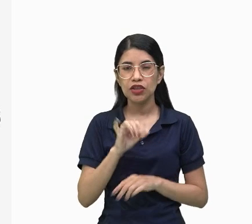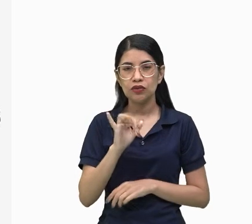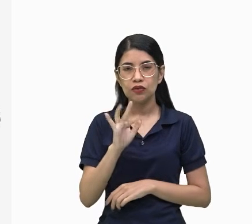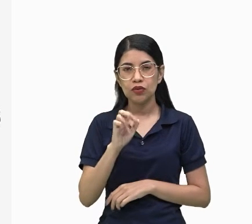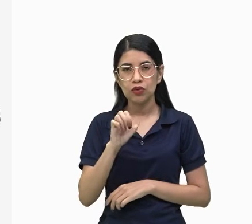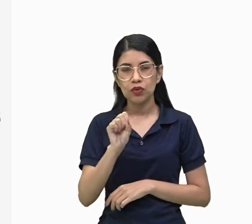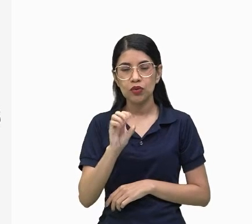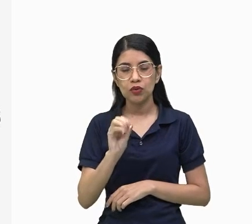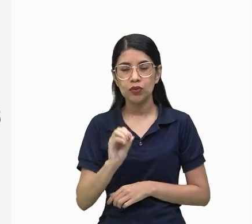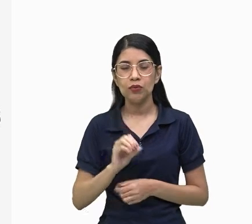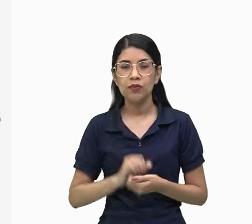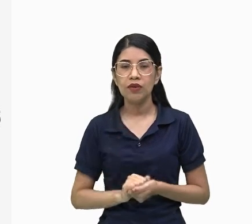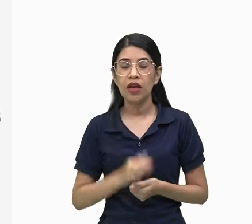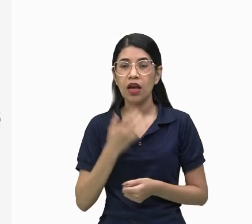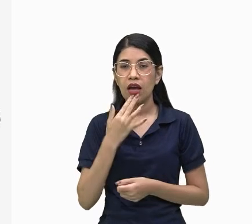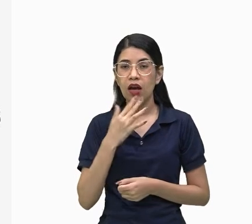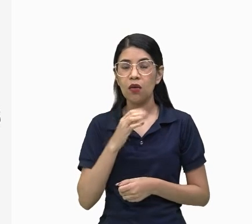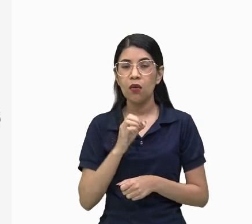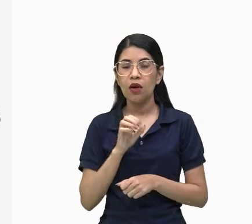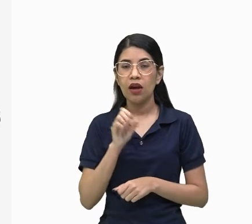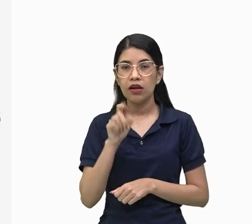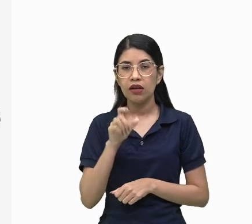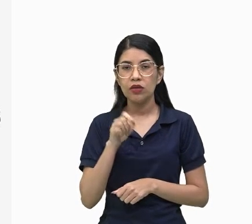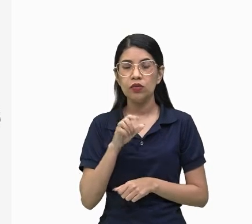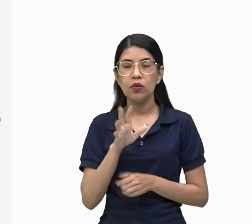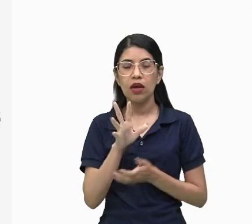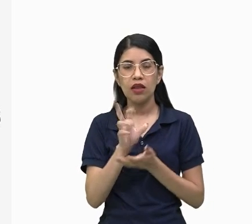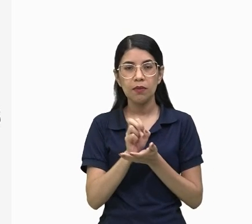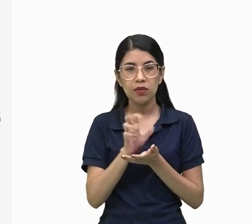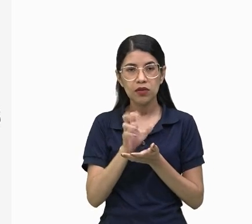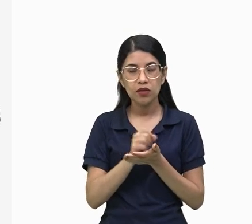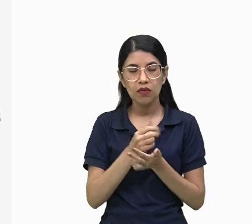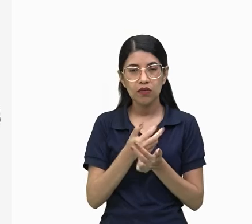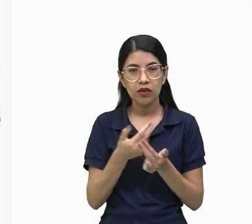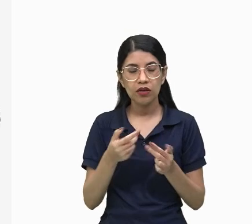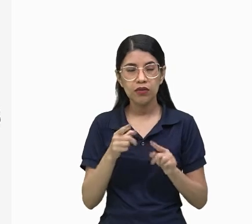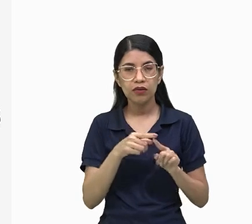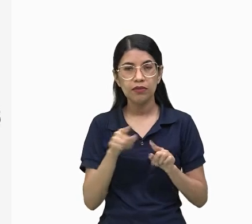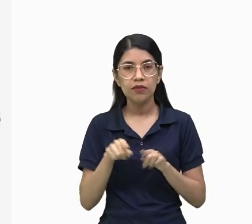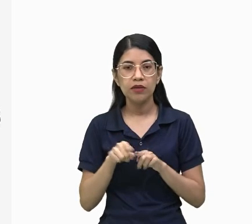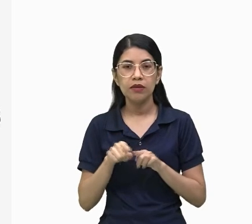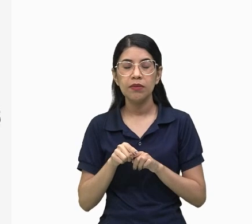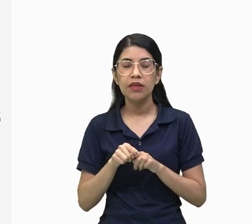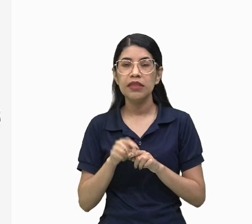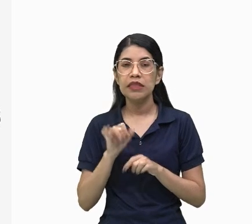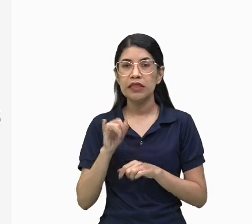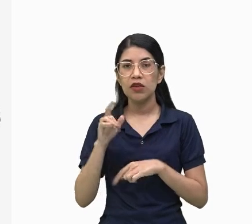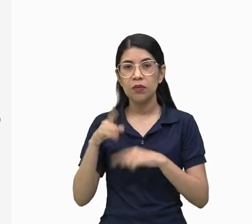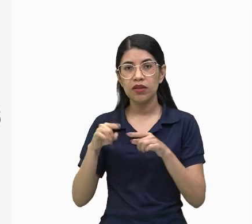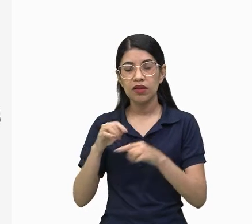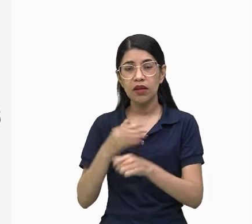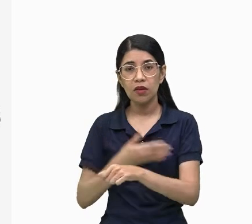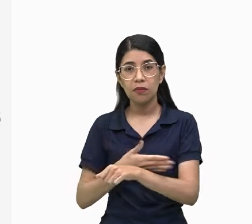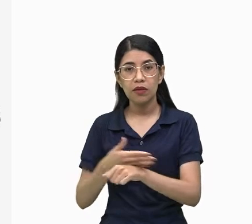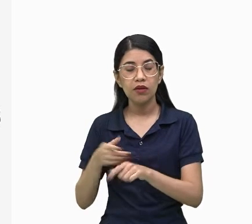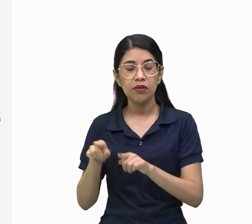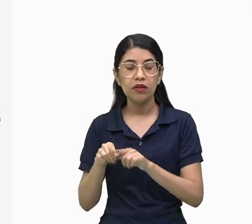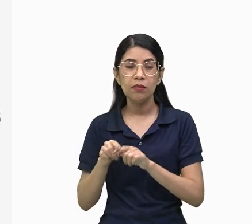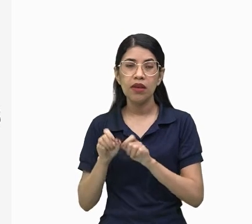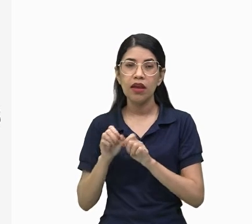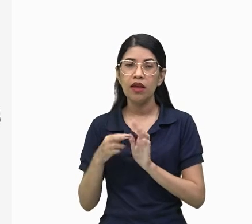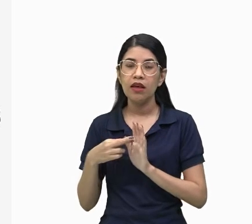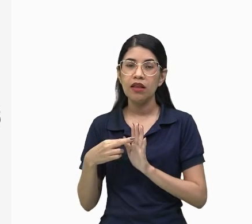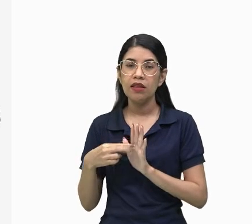de cor azul absorveu todas as outras formas. De outra forma, se enxergarmos esse objeto branco, é porque reflete difusamente todas as